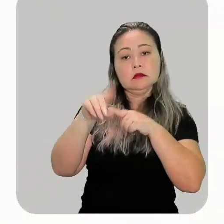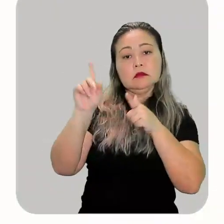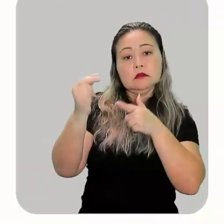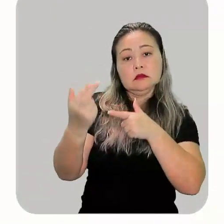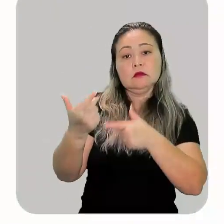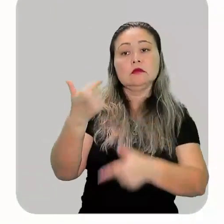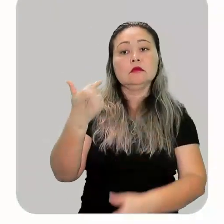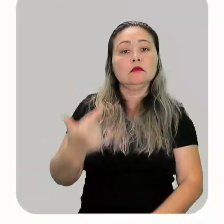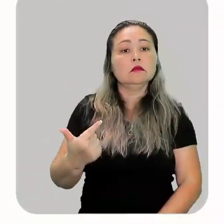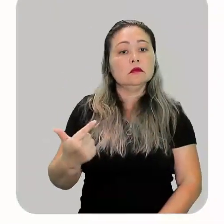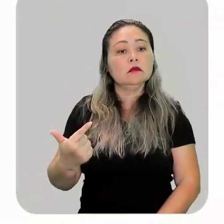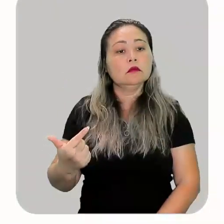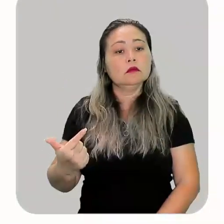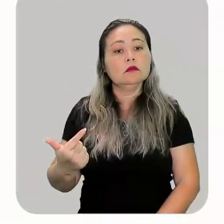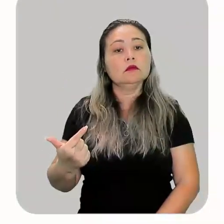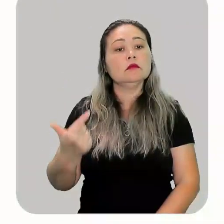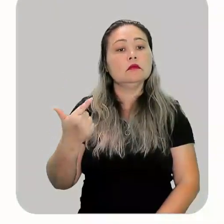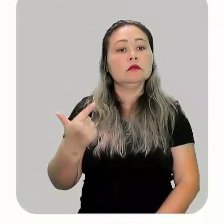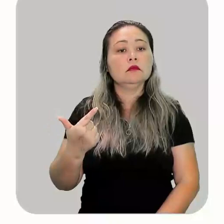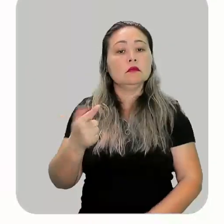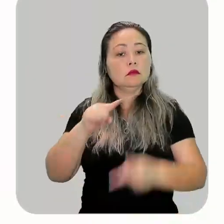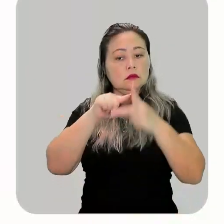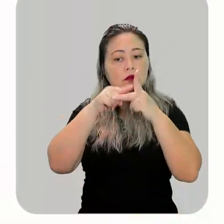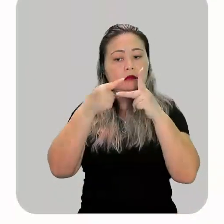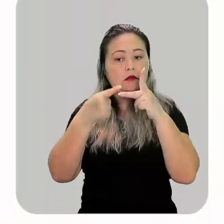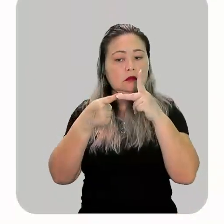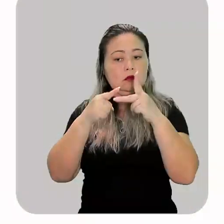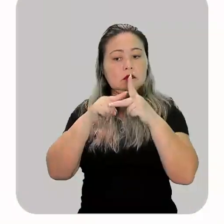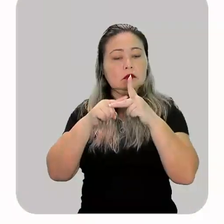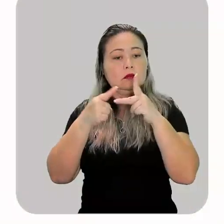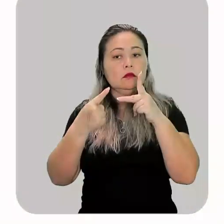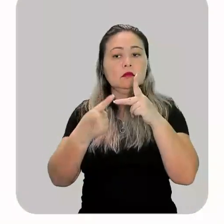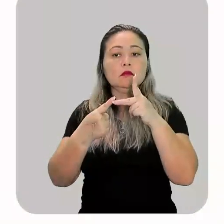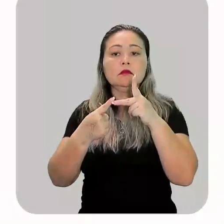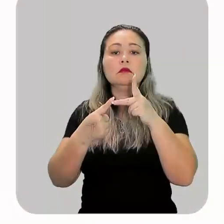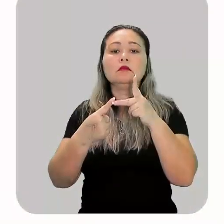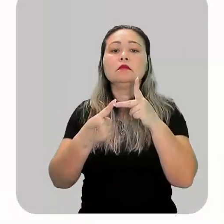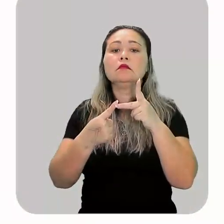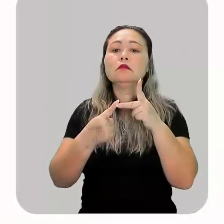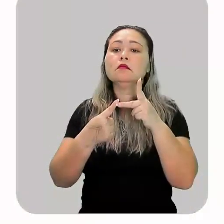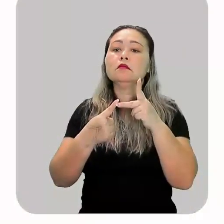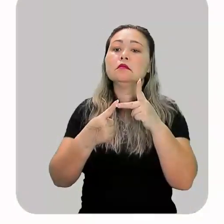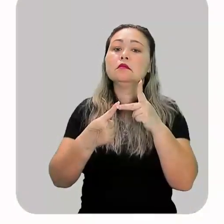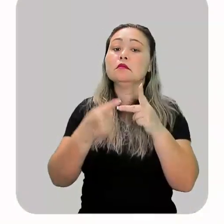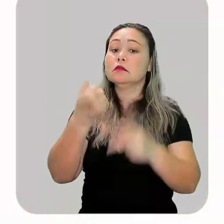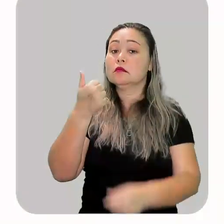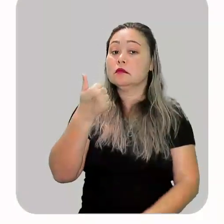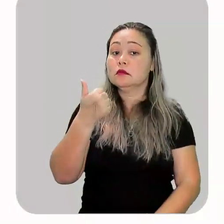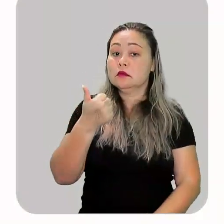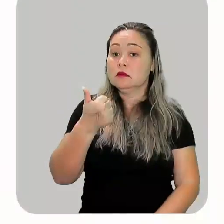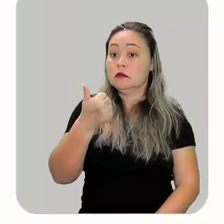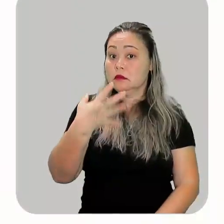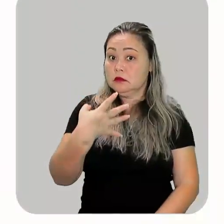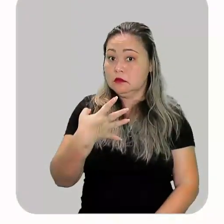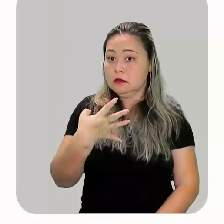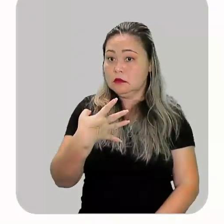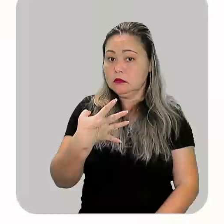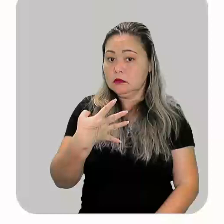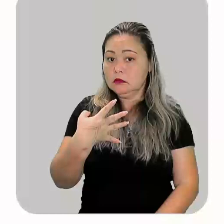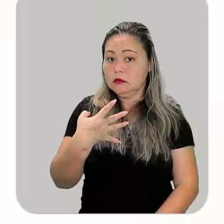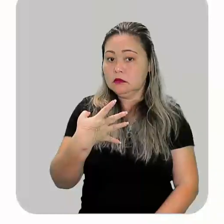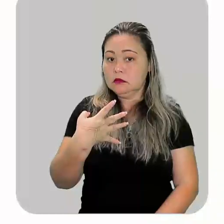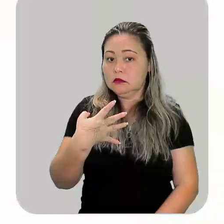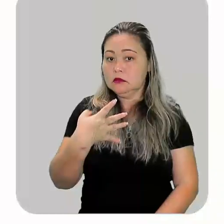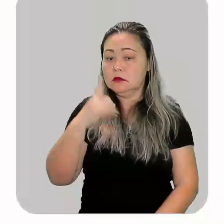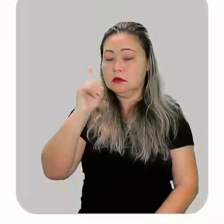2. Isso, m igual a 2. Bora ver. Y menos o ya. 4. Igual